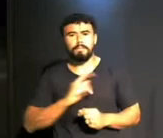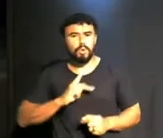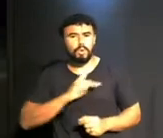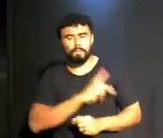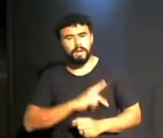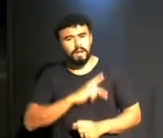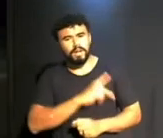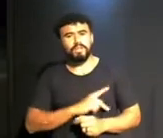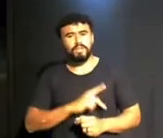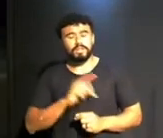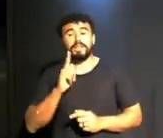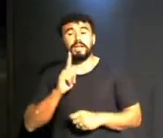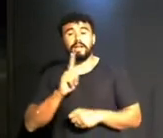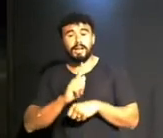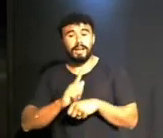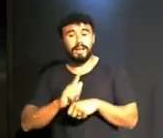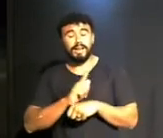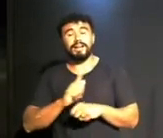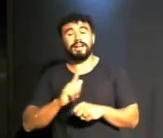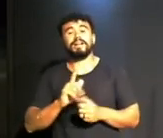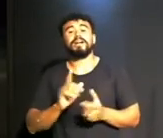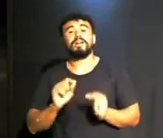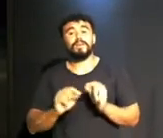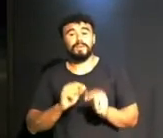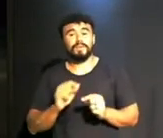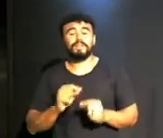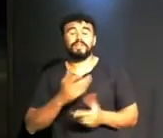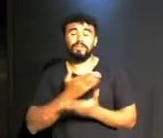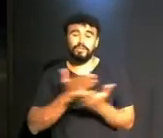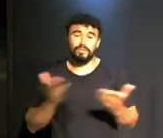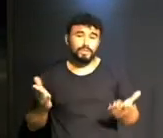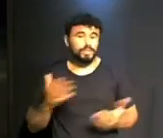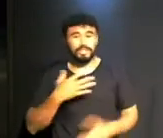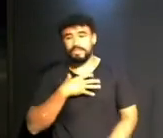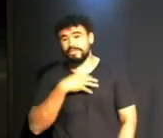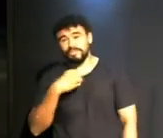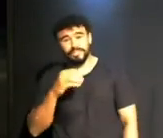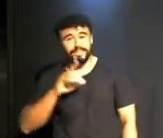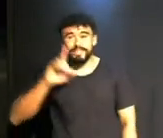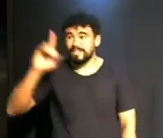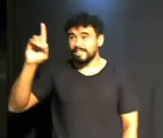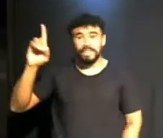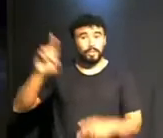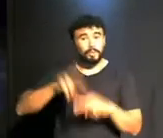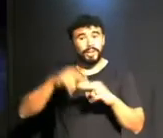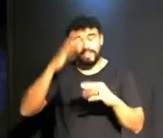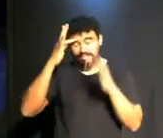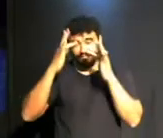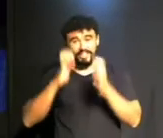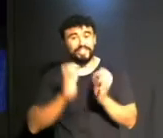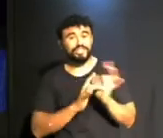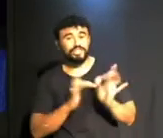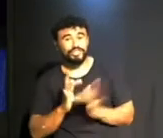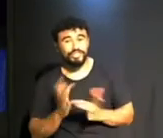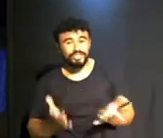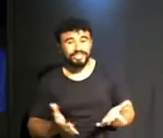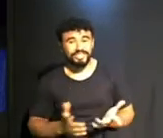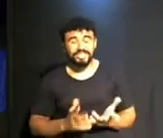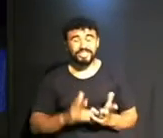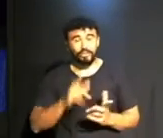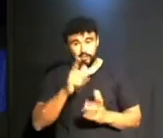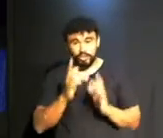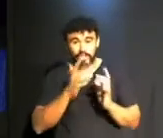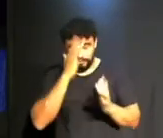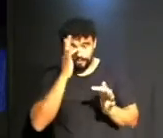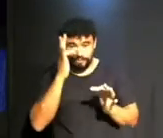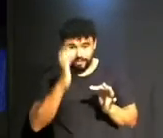escreve agora aos Gálatas no capítulo 3 verso 26 todos vocês são filhos de Deus mediante a fé em Cristo Jesus é por meio de